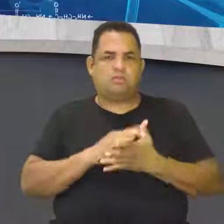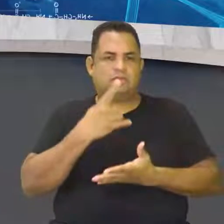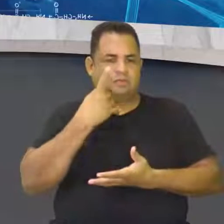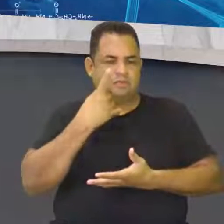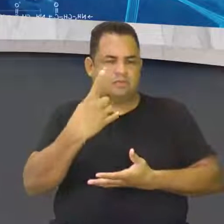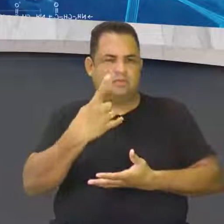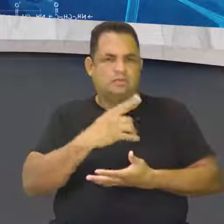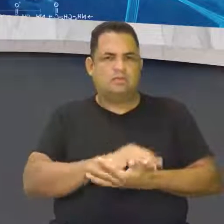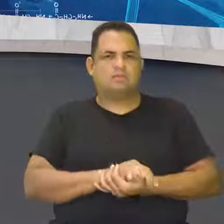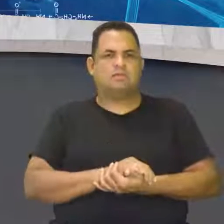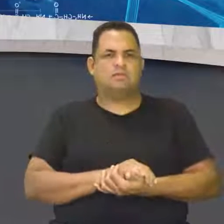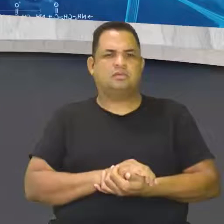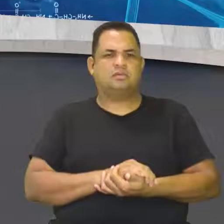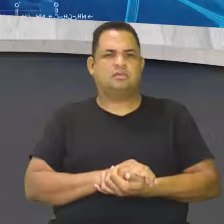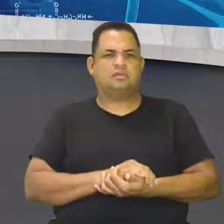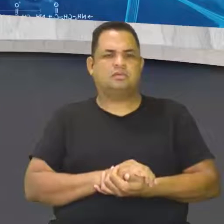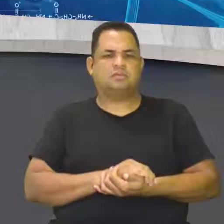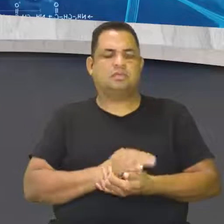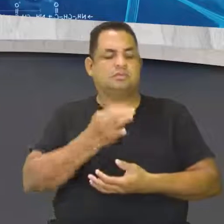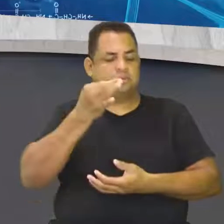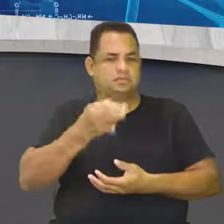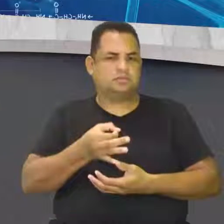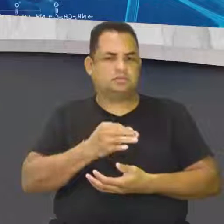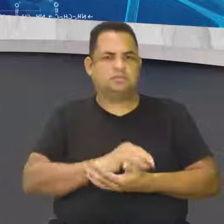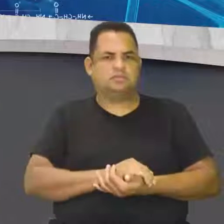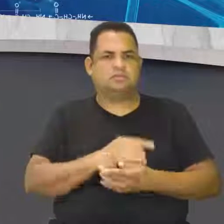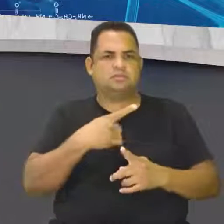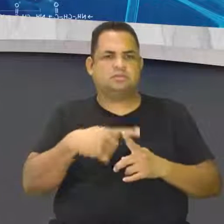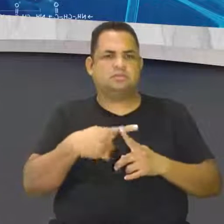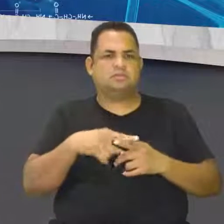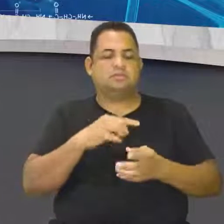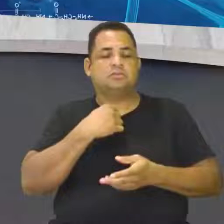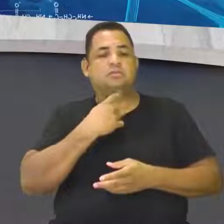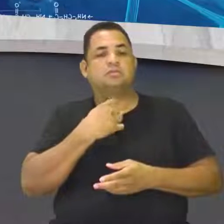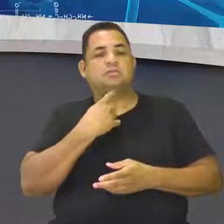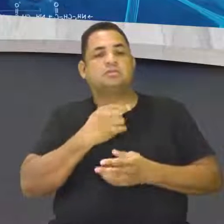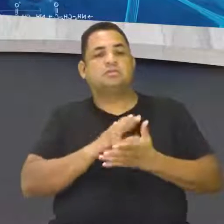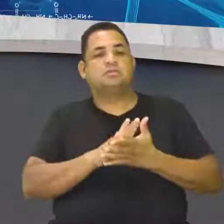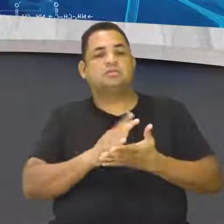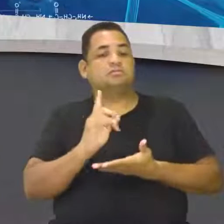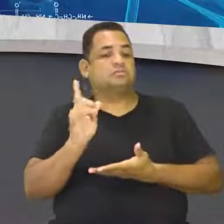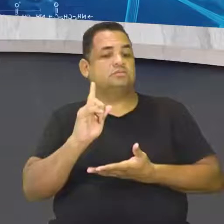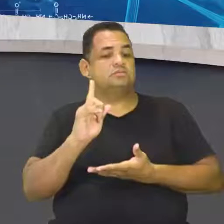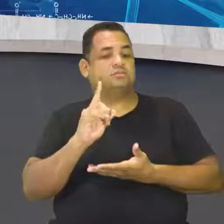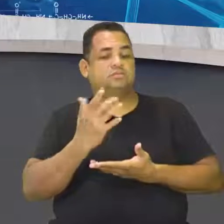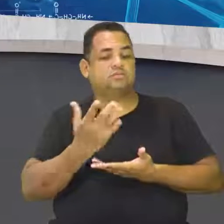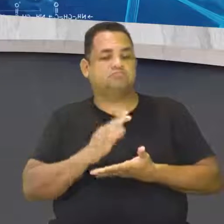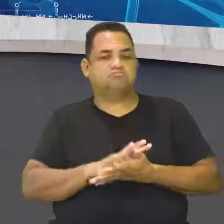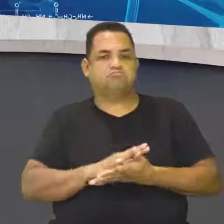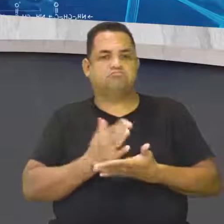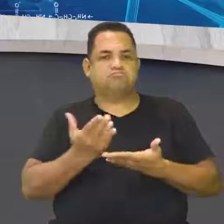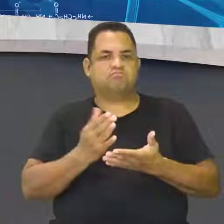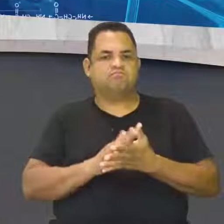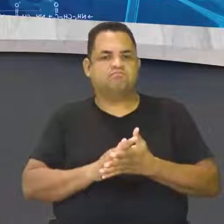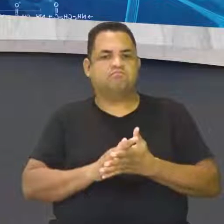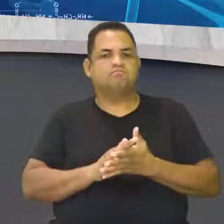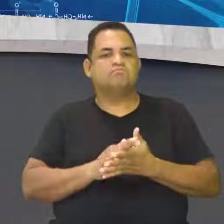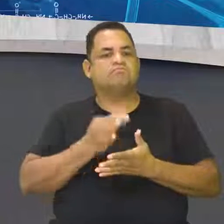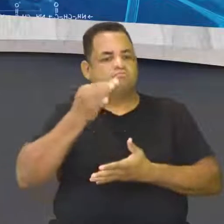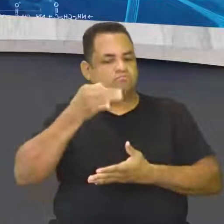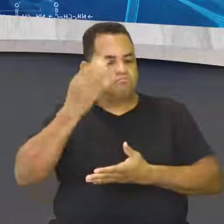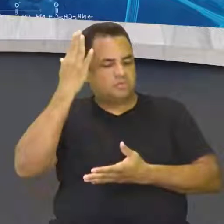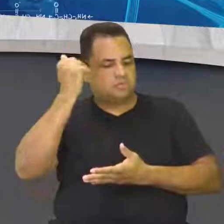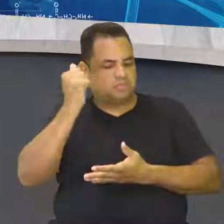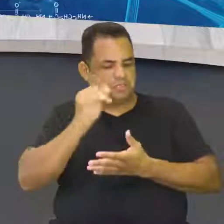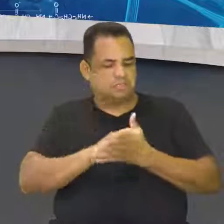verifique se essa alternativa é a correta mesmo, ó, porque na dúvida você não deve seguir. É bom verdade. Você ter